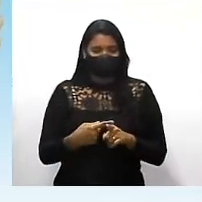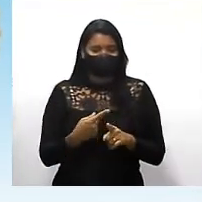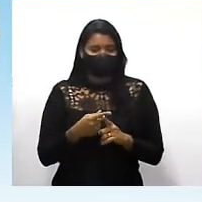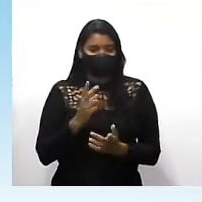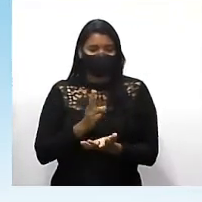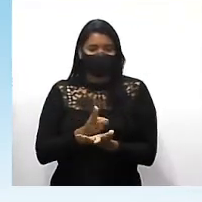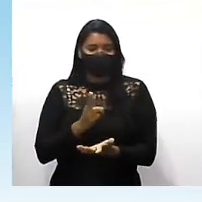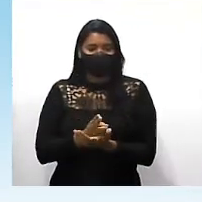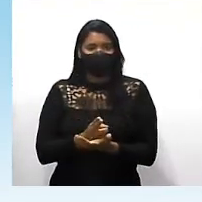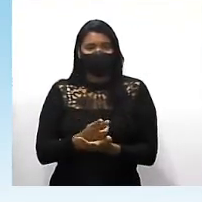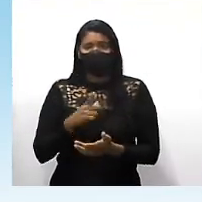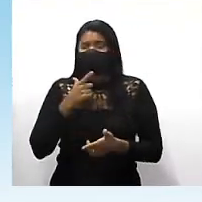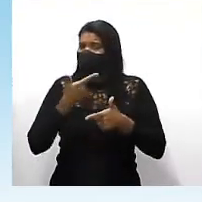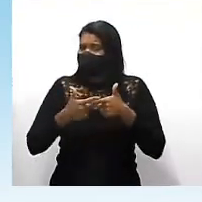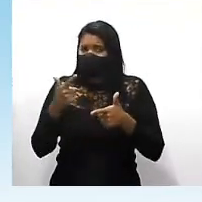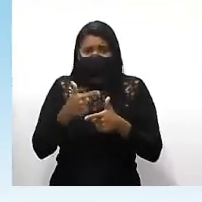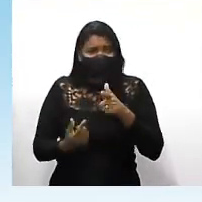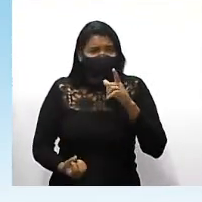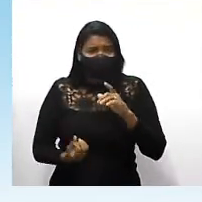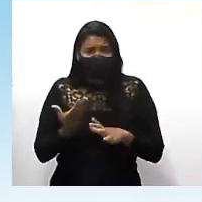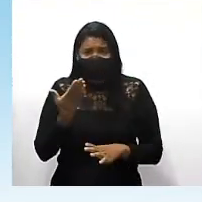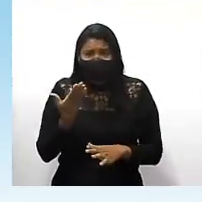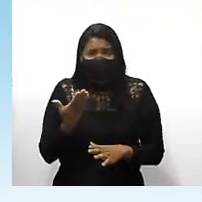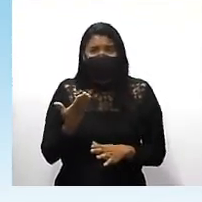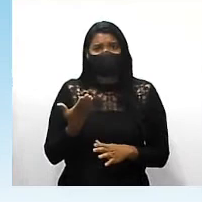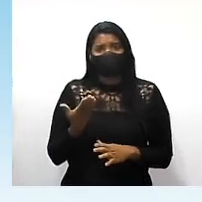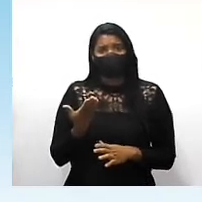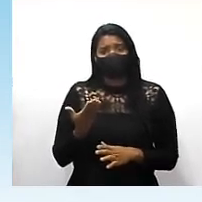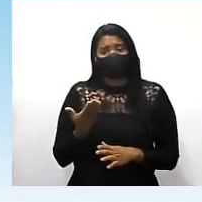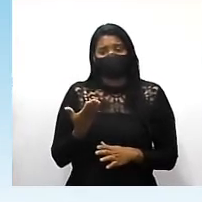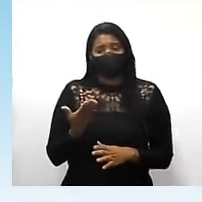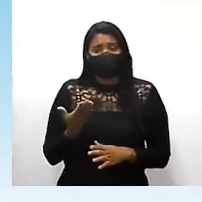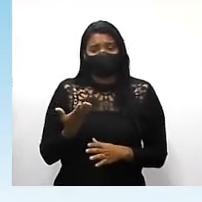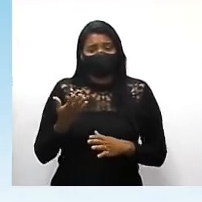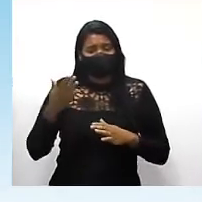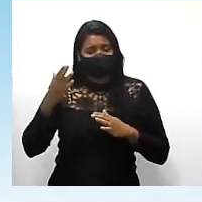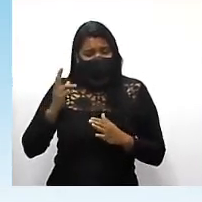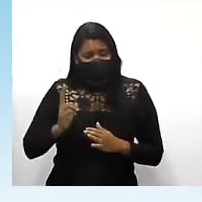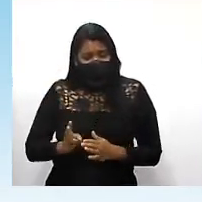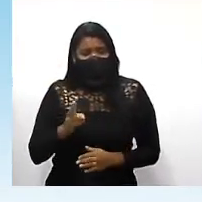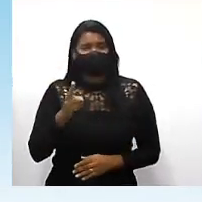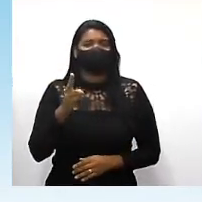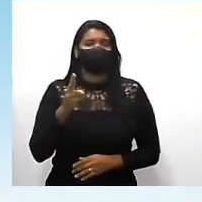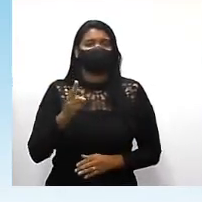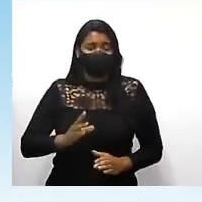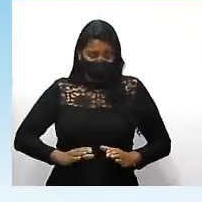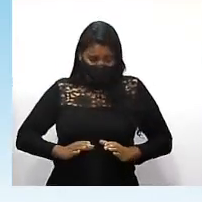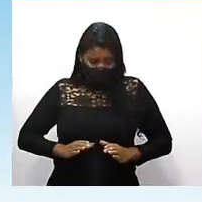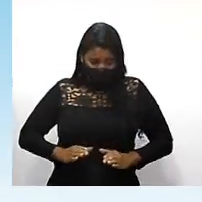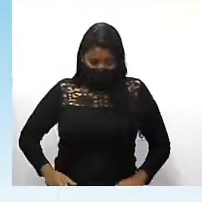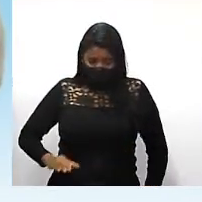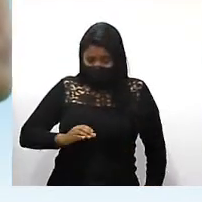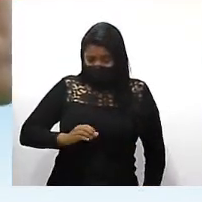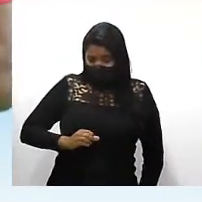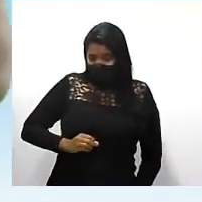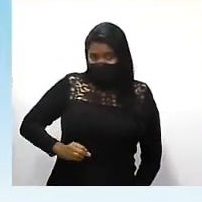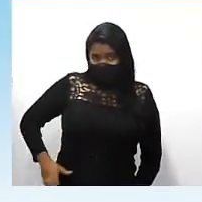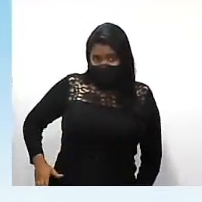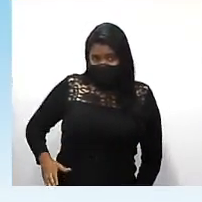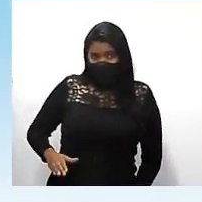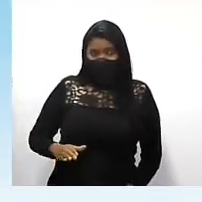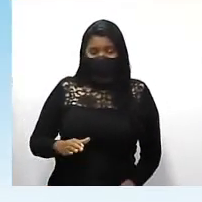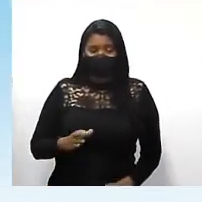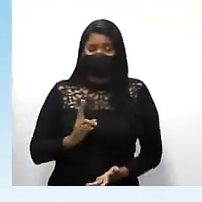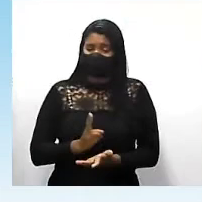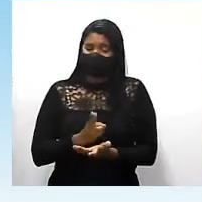vão existir problemas que vão ser persistentes, como é o caso do aborto, e emergentes, que são